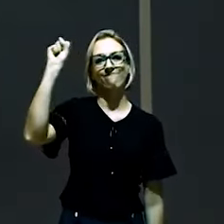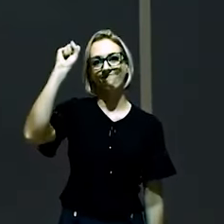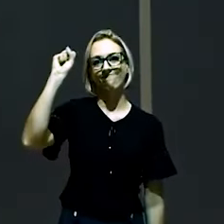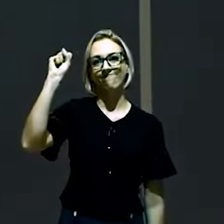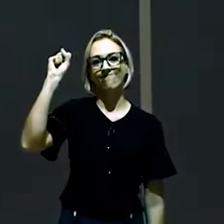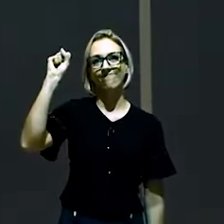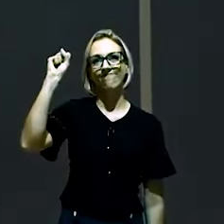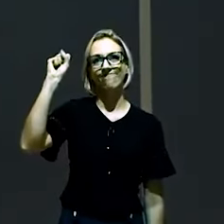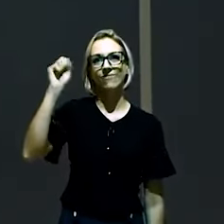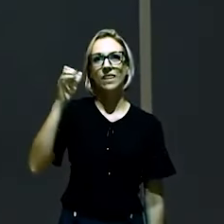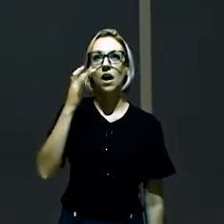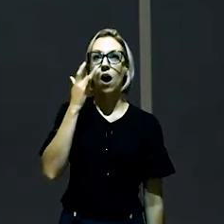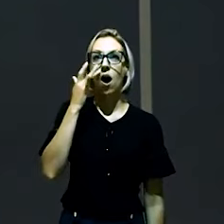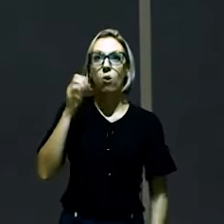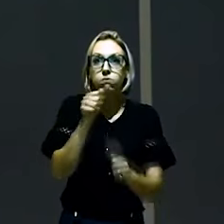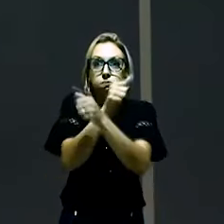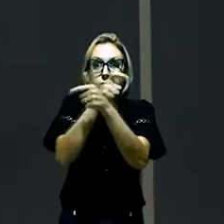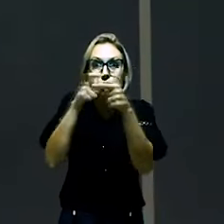E Salomão